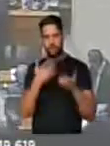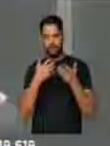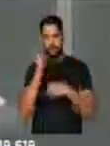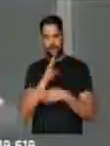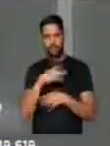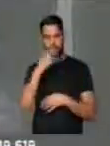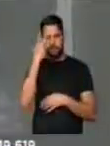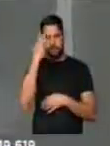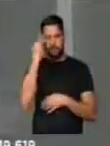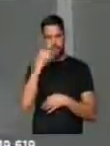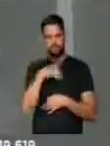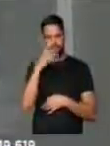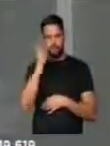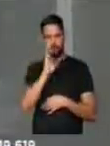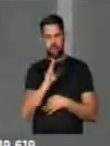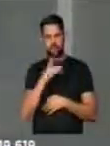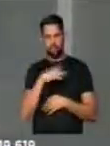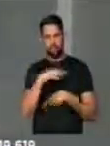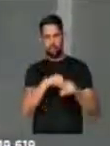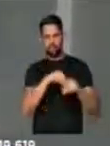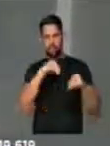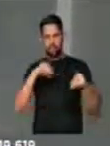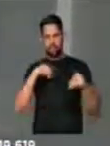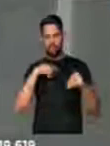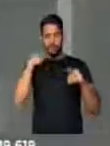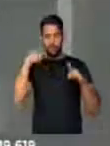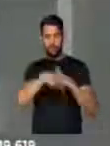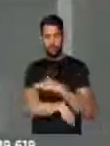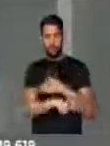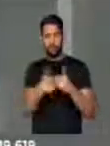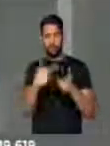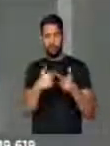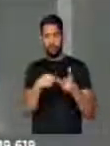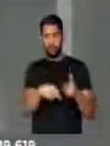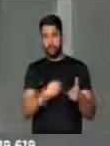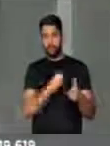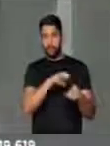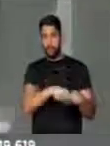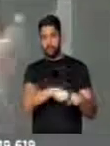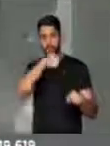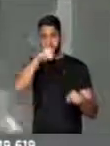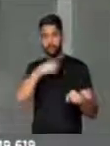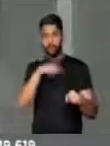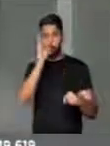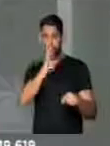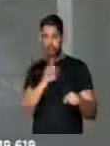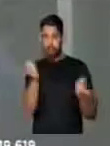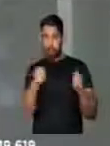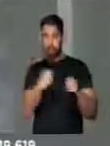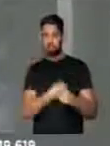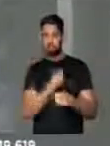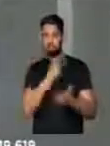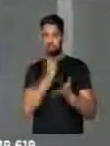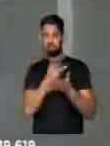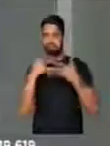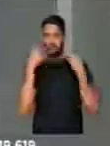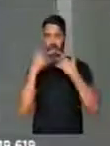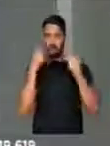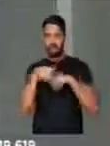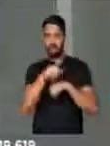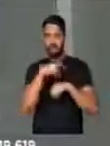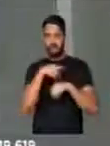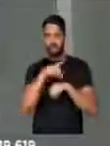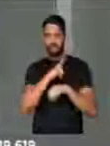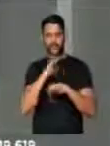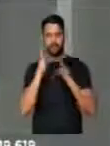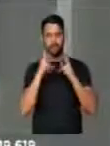do amanhã. Eu quero o Brasil tirado da força que foi colocado. Eu quero o Brasil que a gente possa reviver a alegria de um país